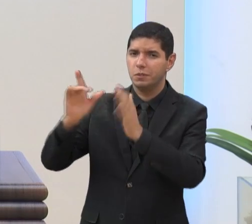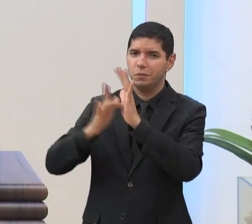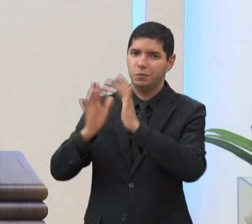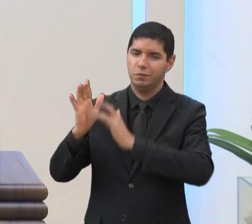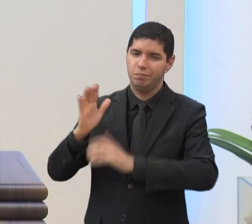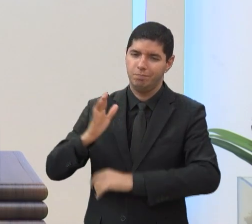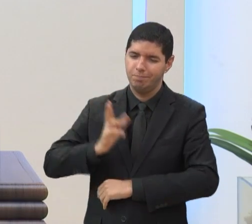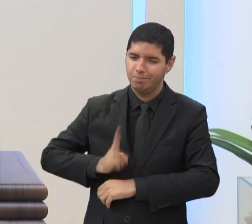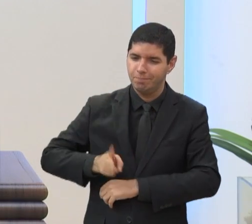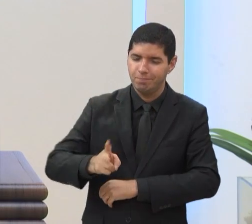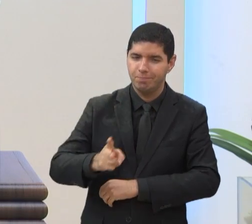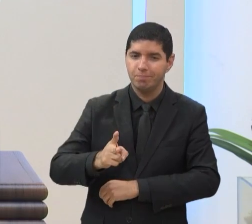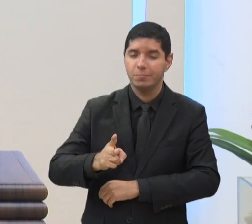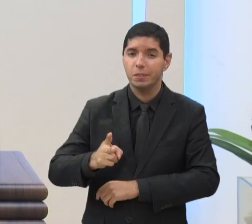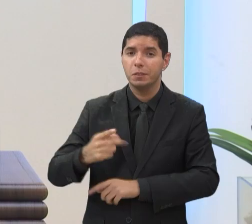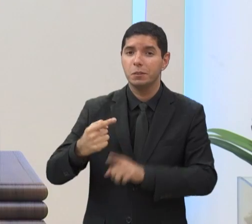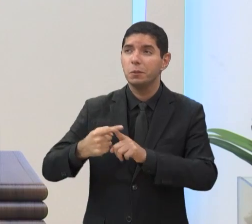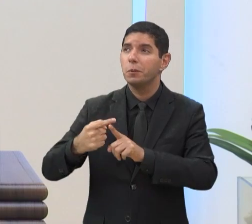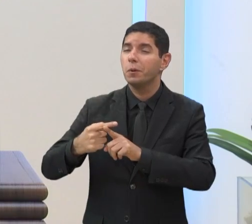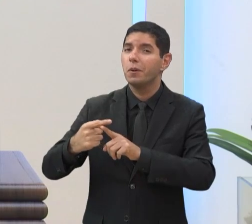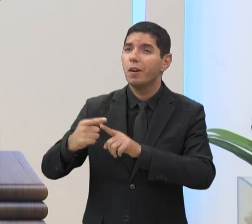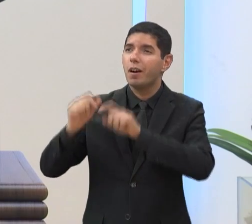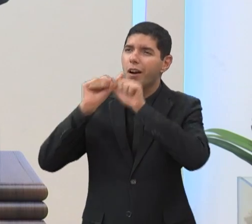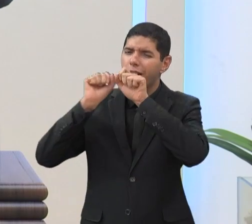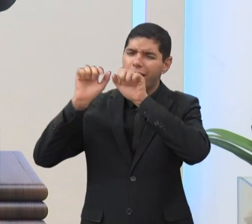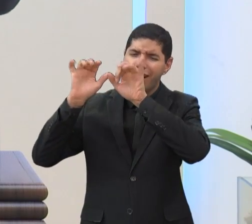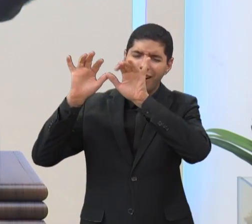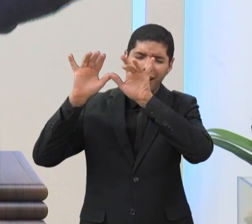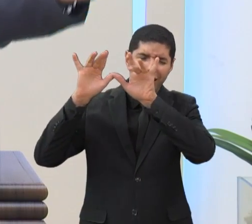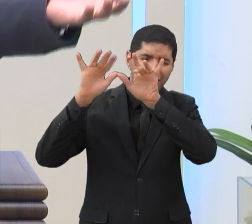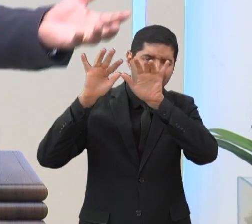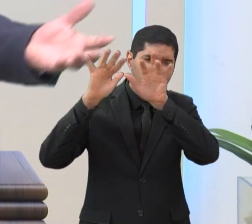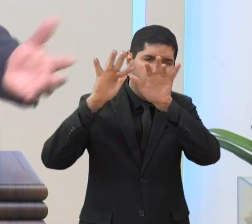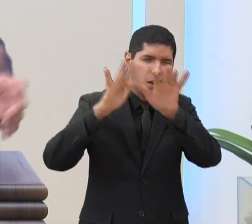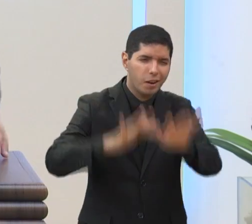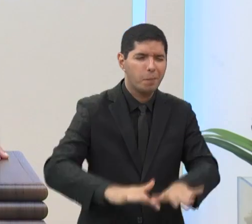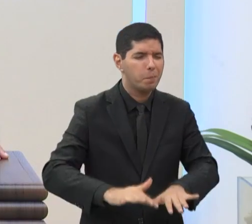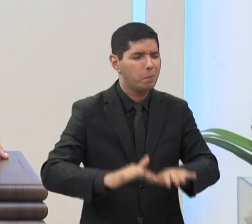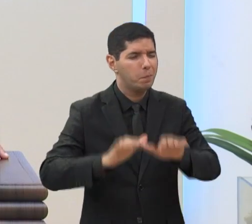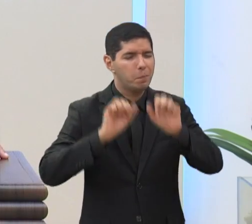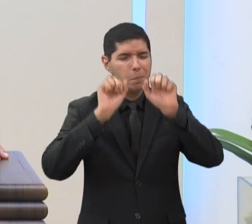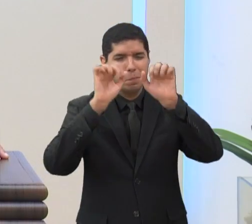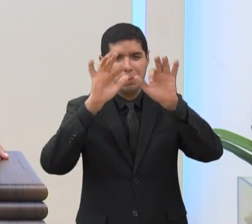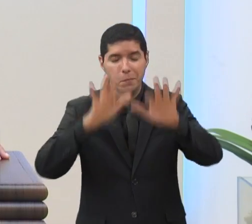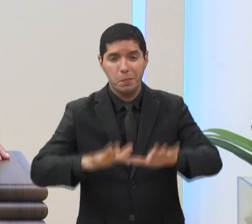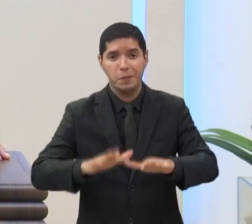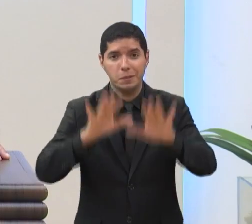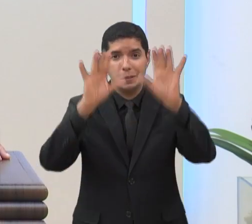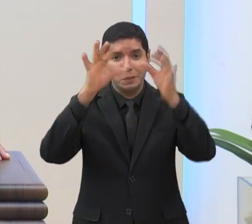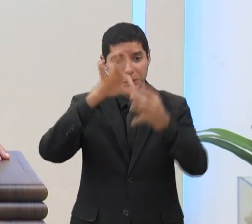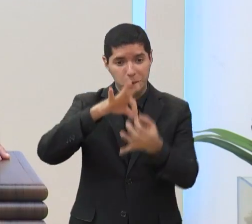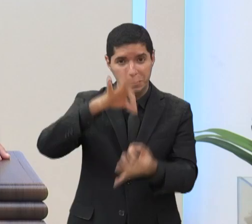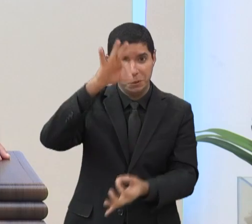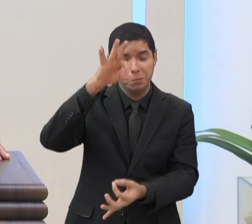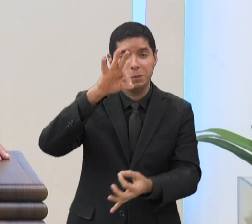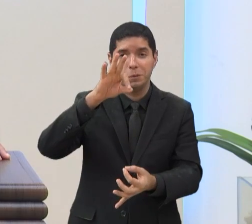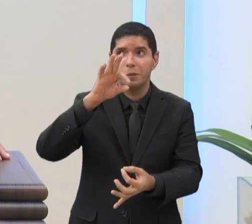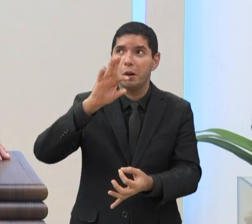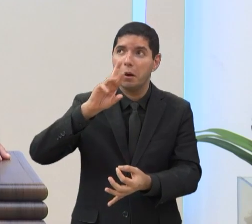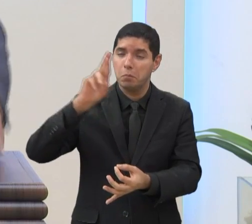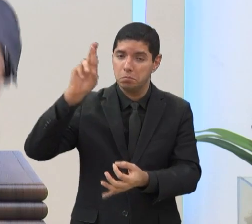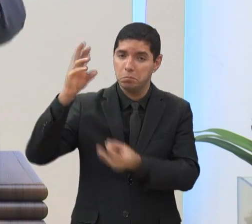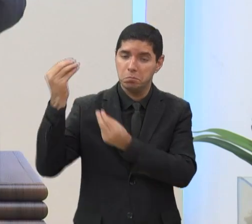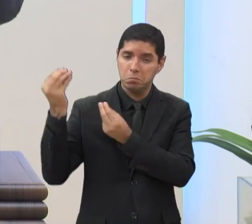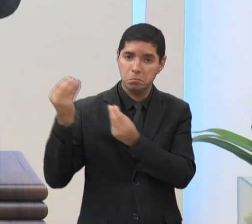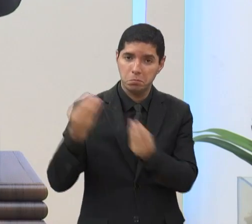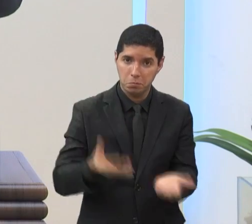apóstolo Paulo, que diz que nos abençoou com todas as bênçãos espirituais em Cristo Jesus.